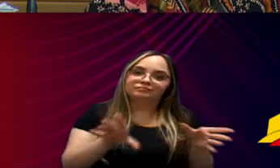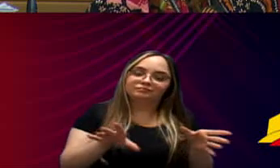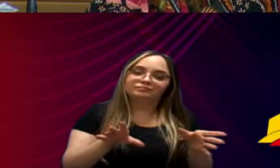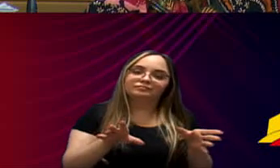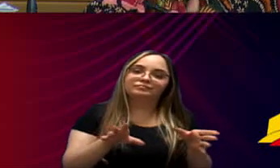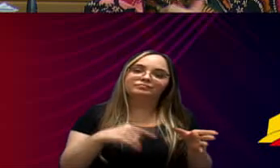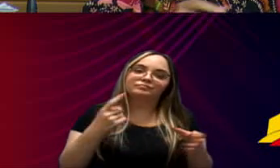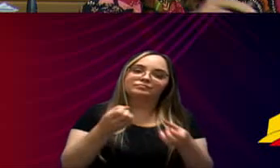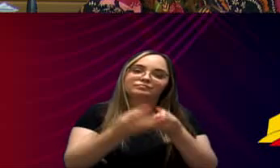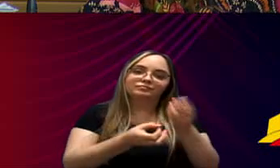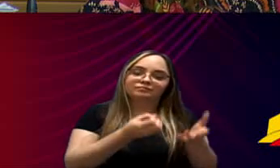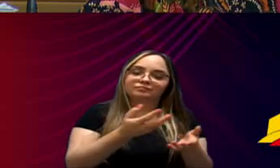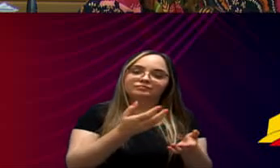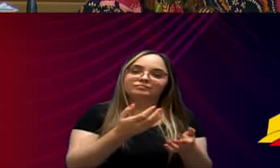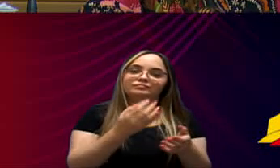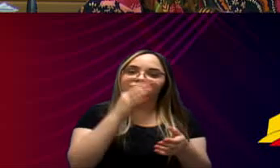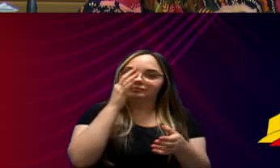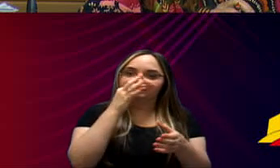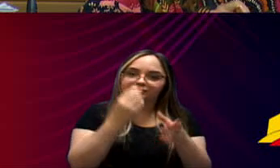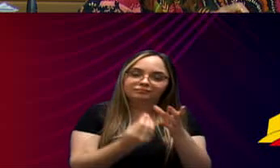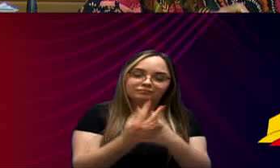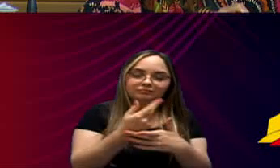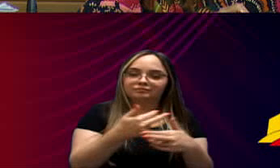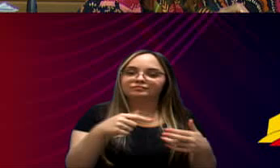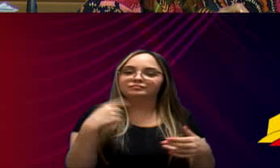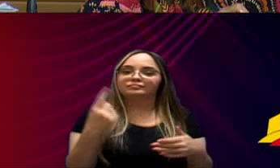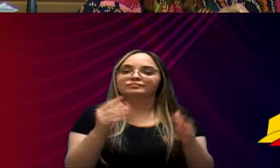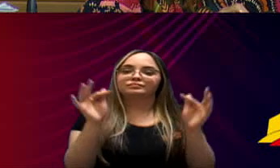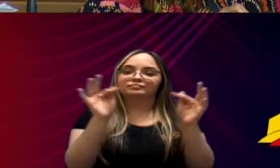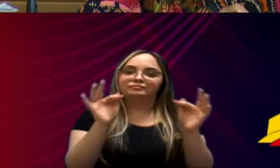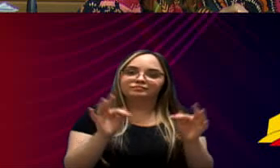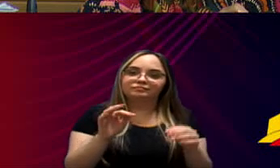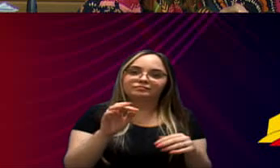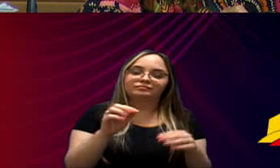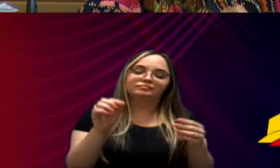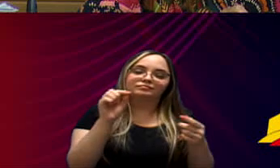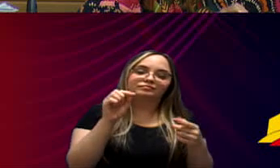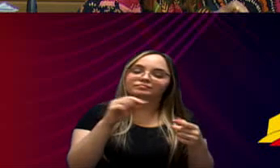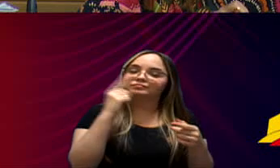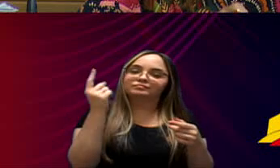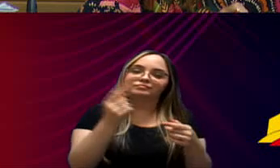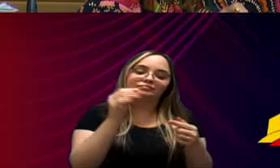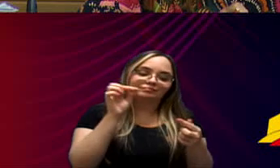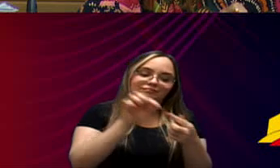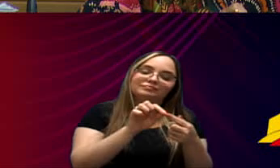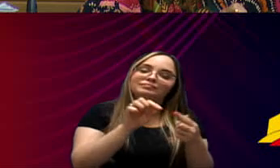essas doações de muda, como a gente tem acompanhado, né, aferição de glicose,